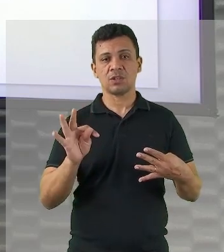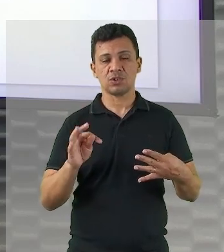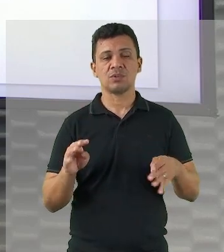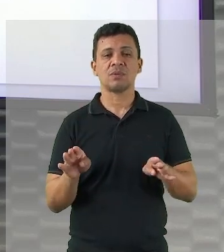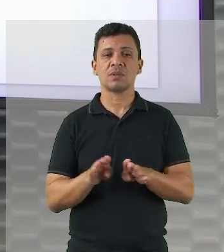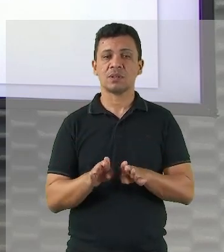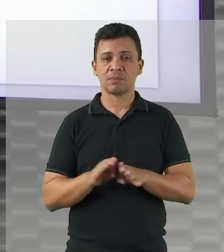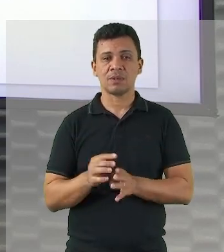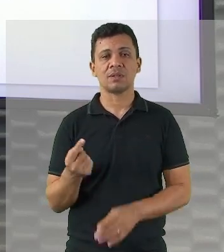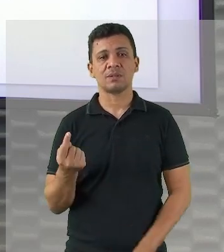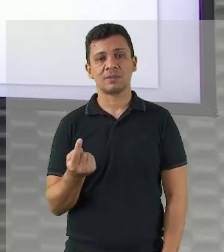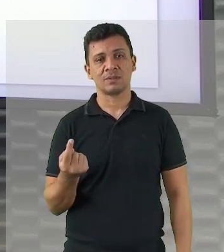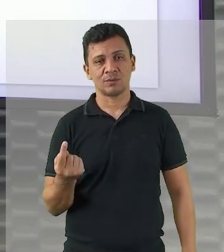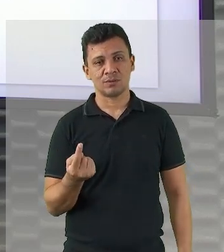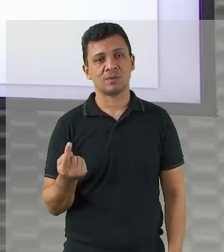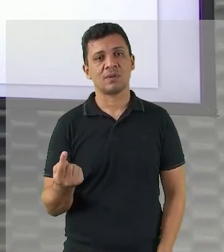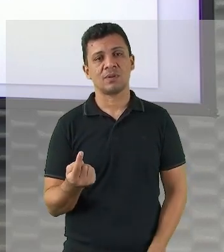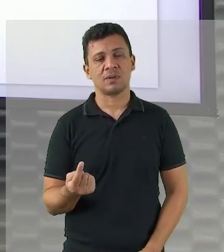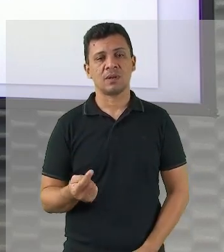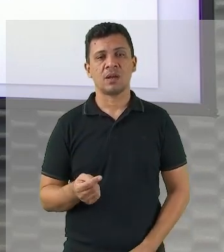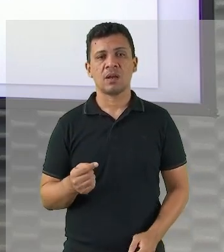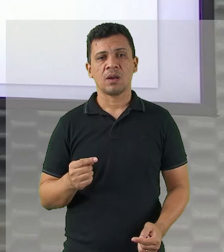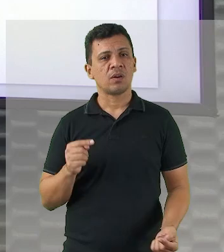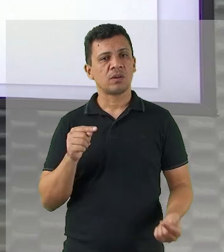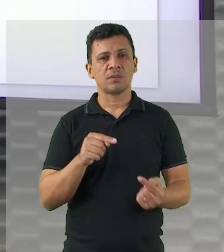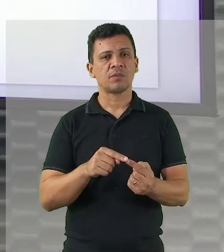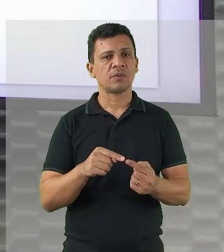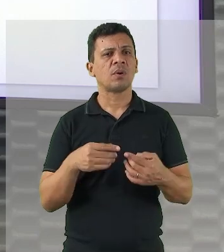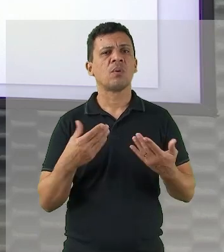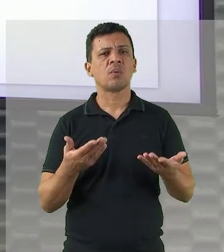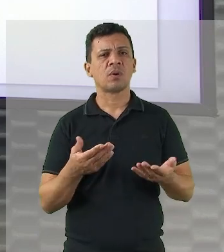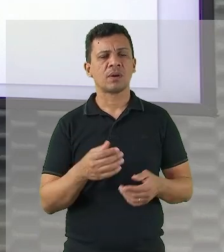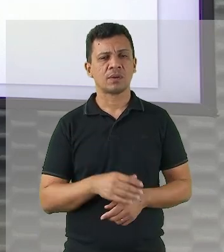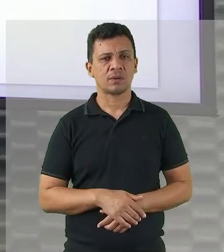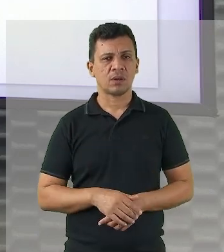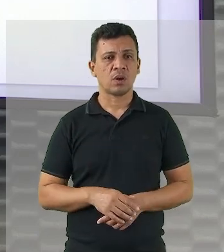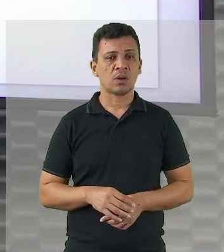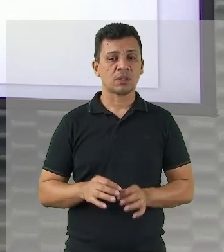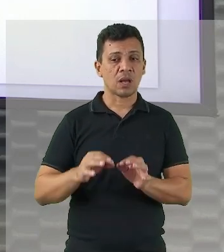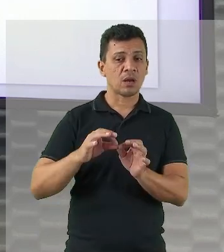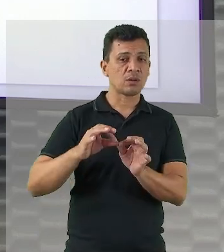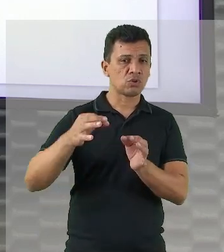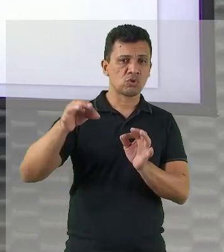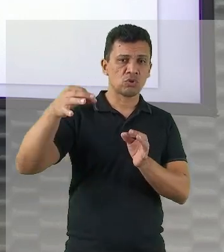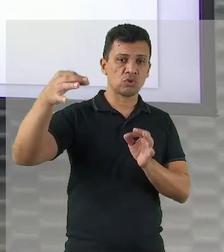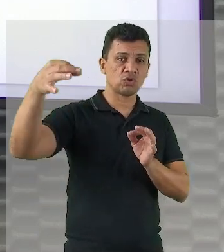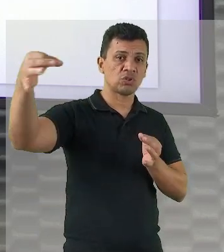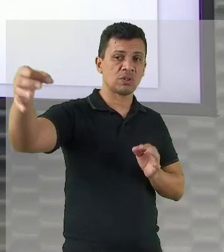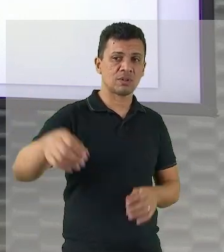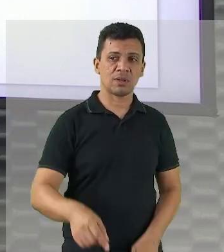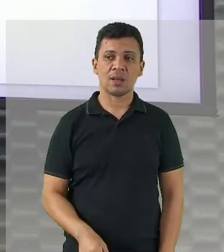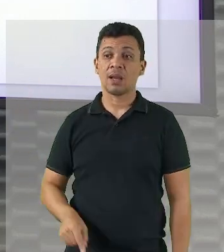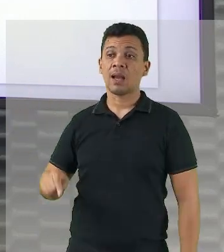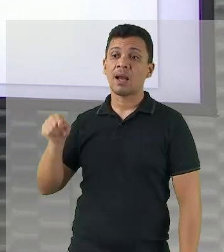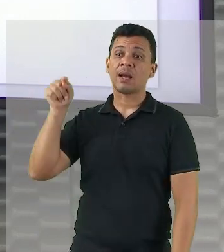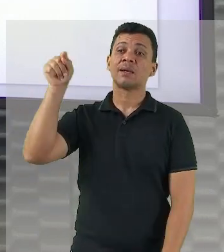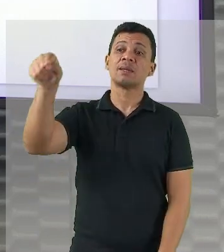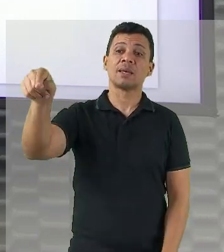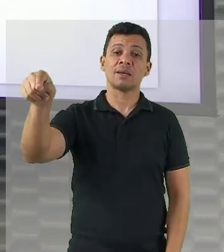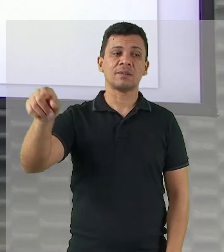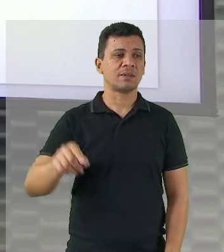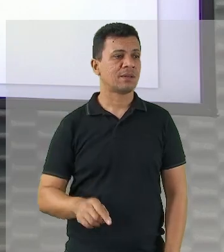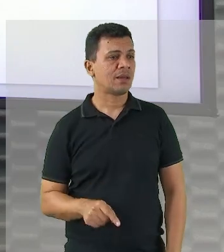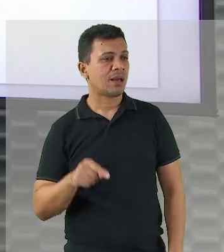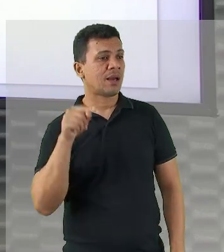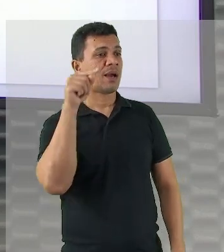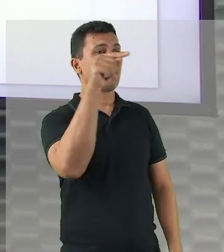singular. Só que o that serve para falar de coisas que estão distante. Aquele,